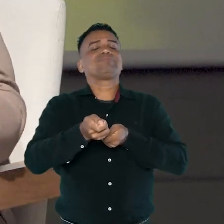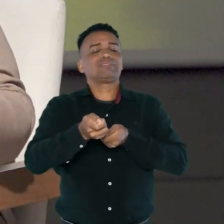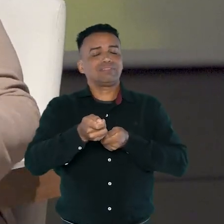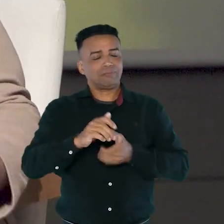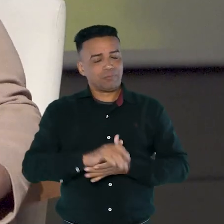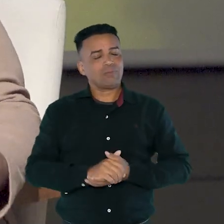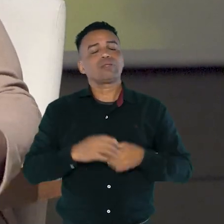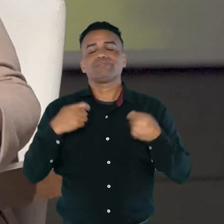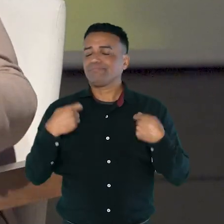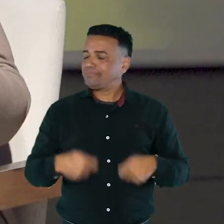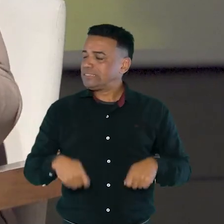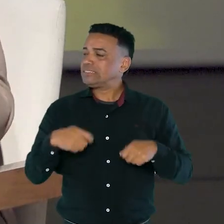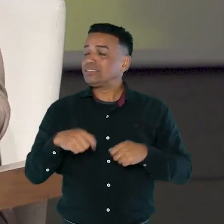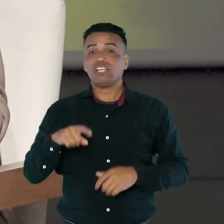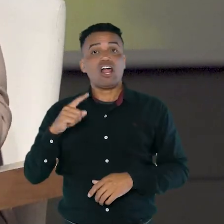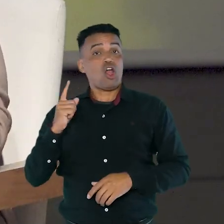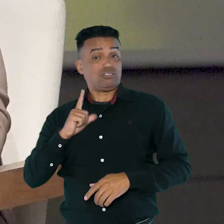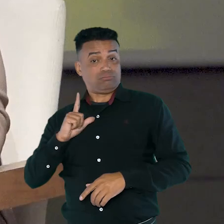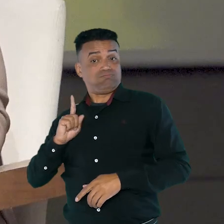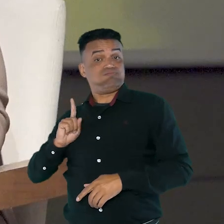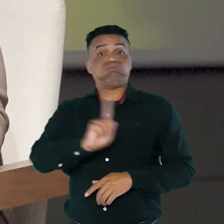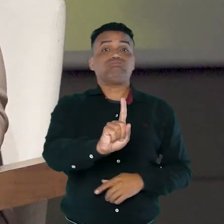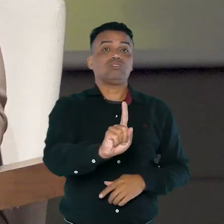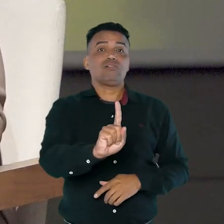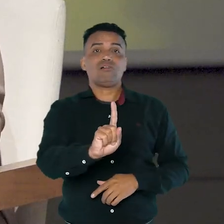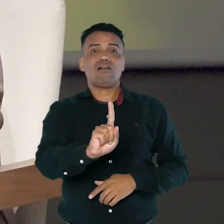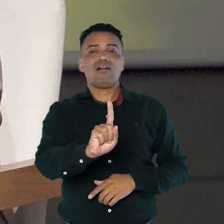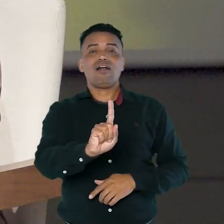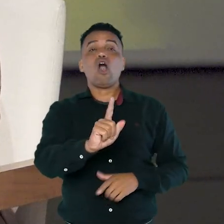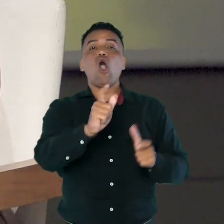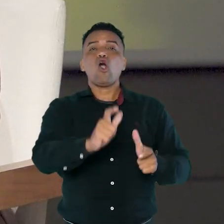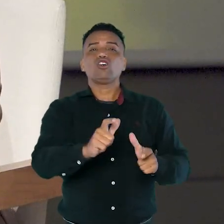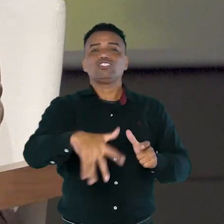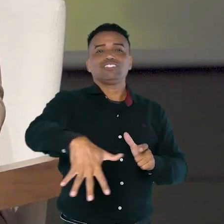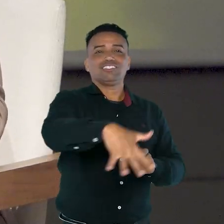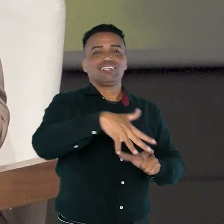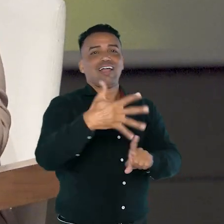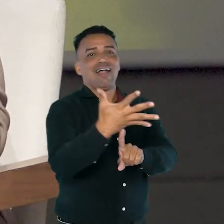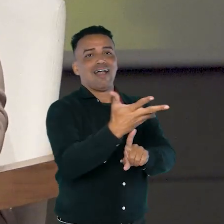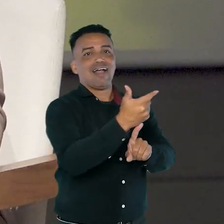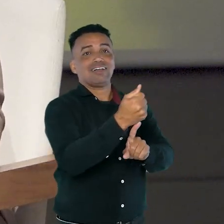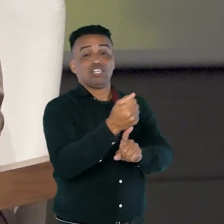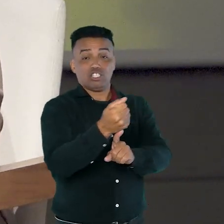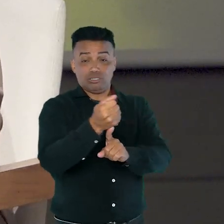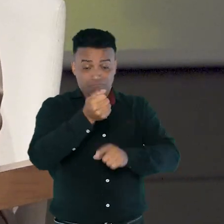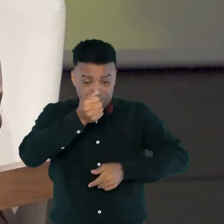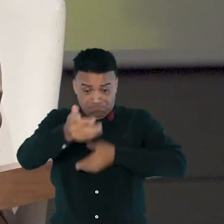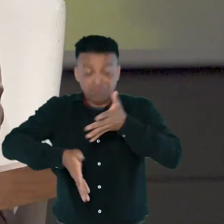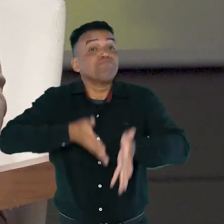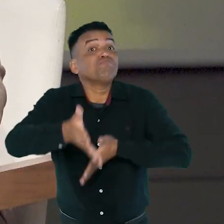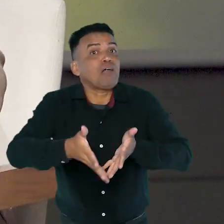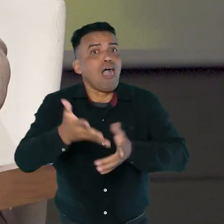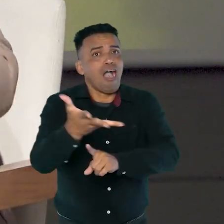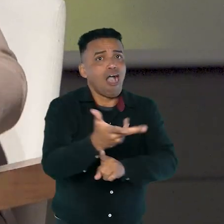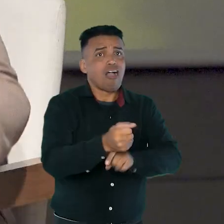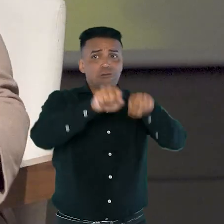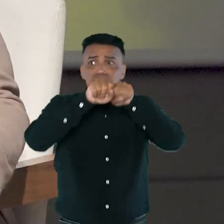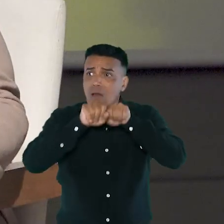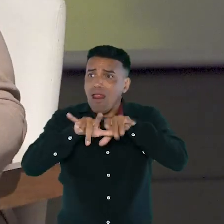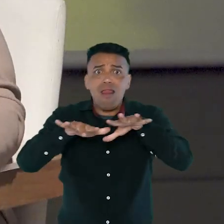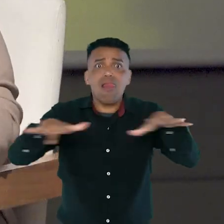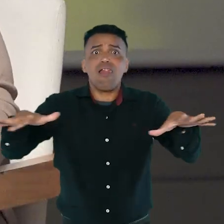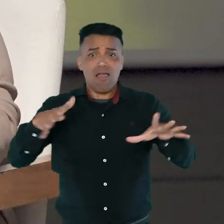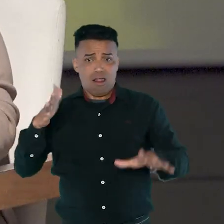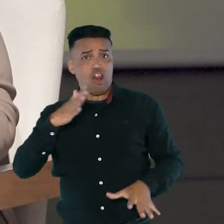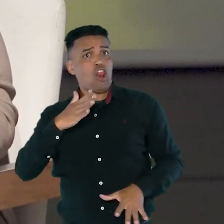muito necessário que a gente ocupe o espaço na arte, que a gente faça a nossa arte, que a gente propague